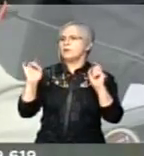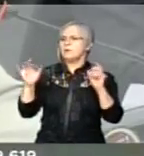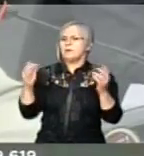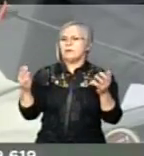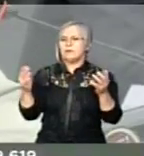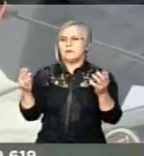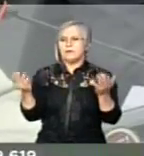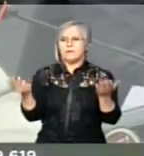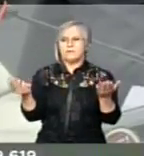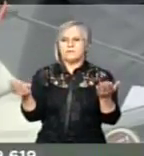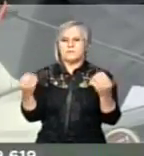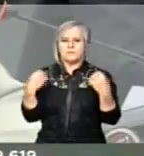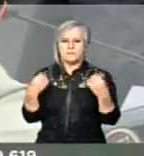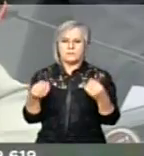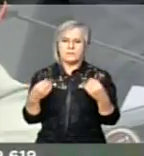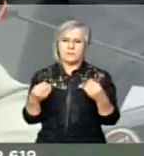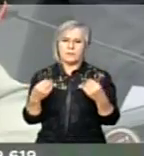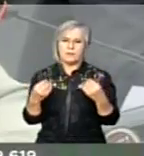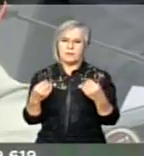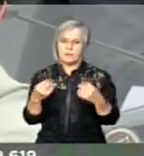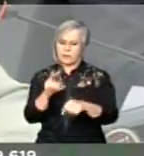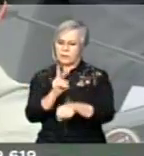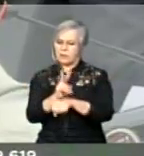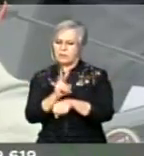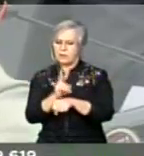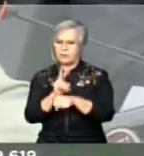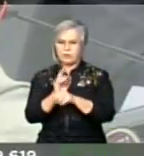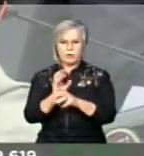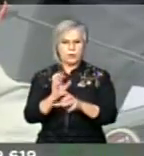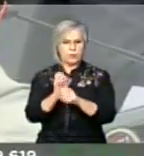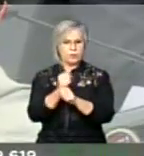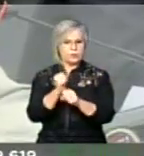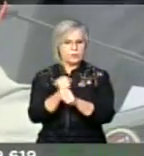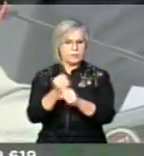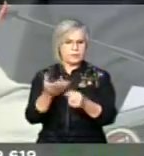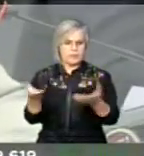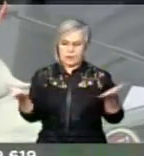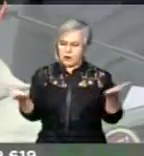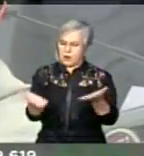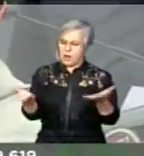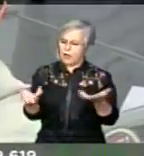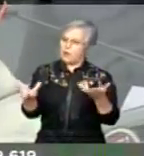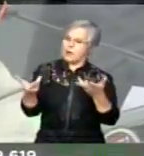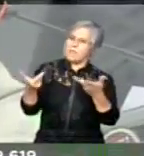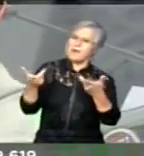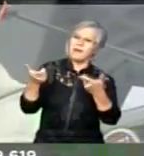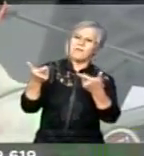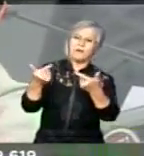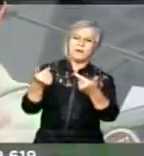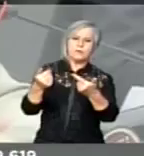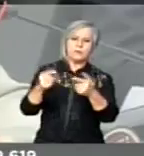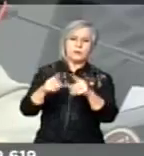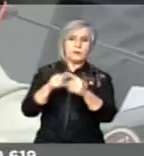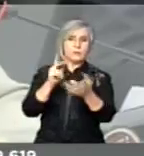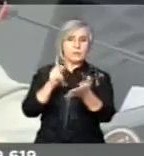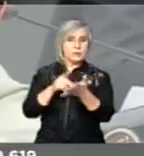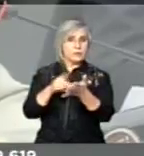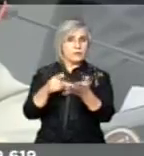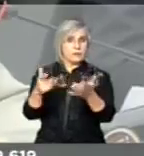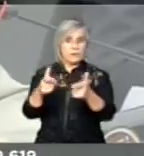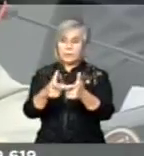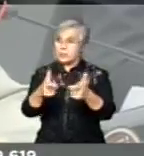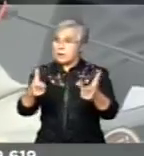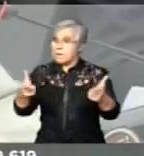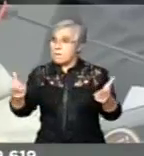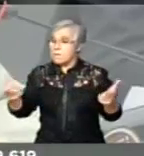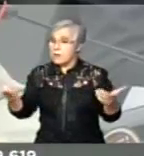Vale dizer, zelo orçamentário espetacular agora para quem, na verdade, para uma maioria, diria